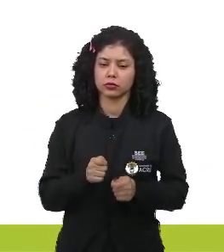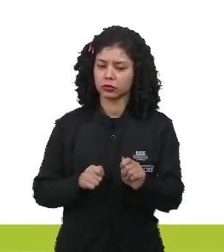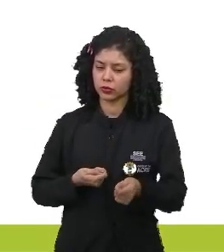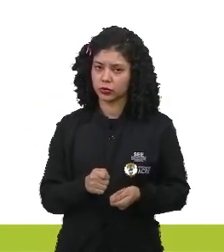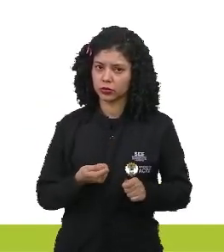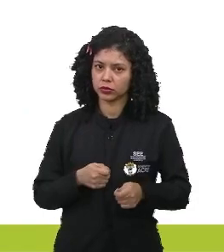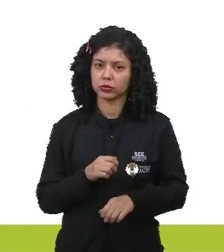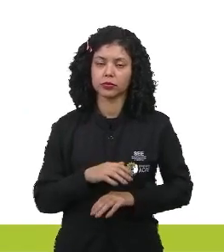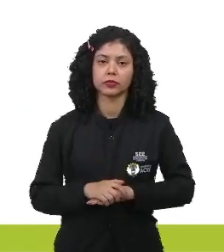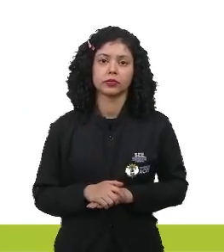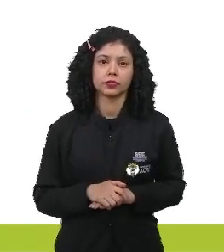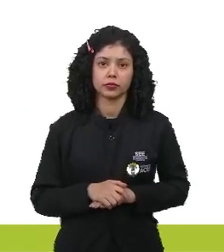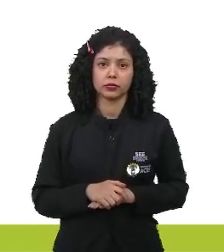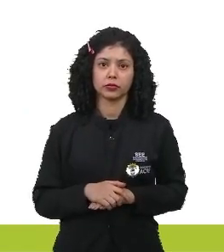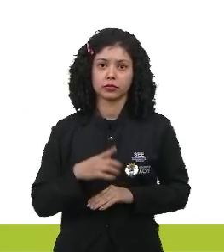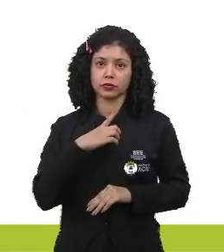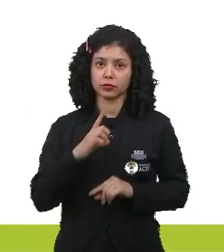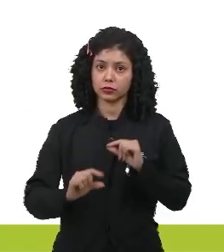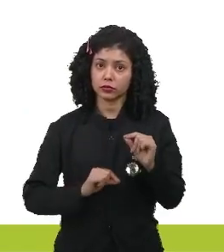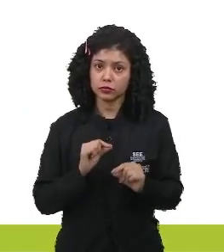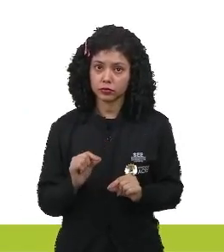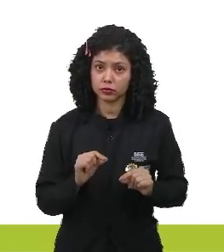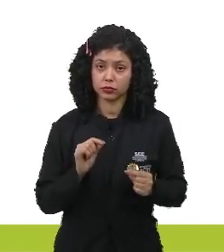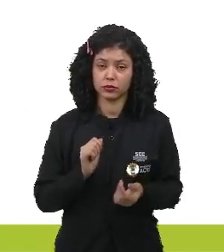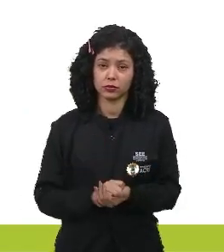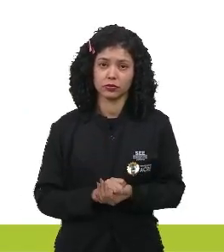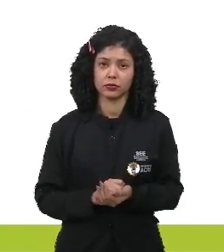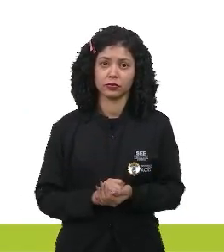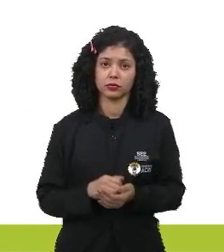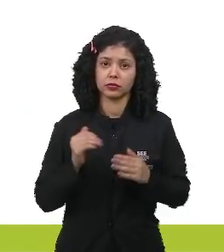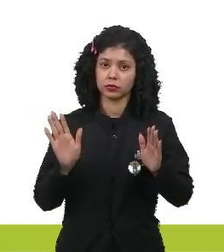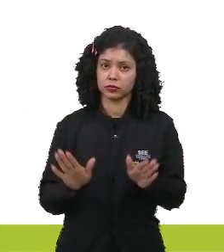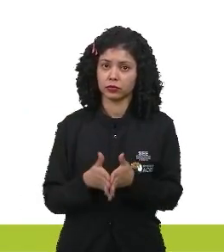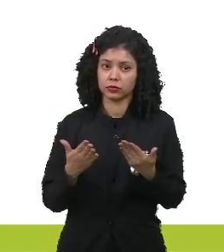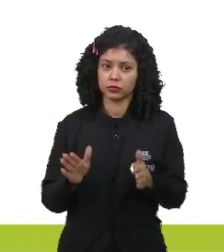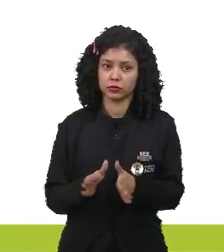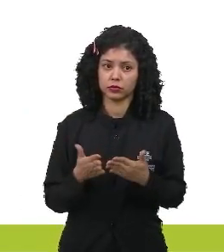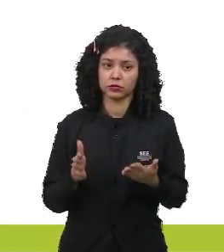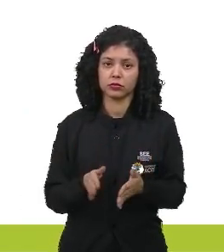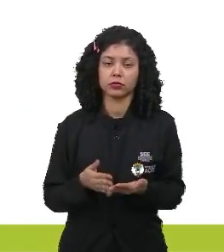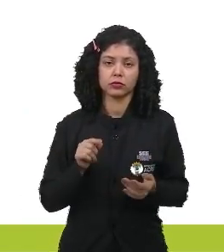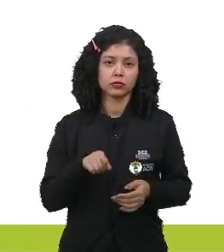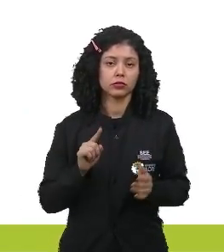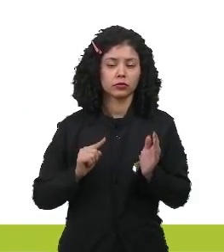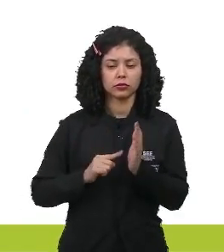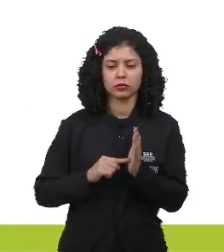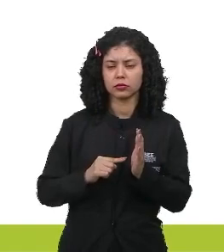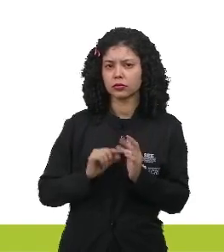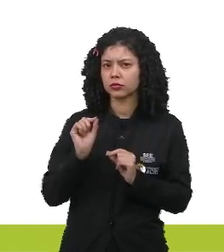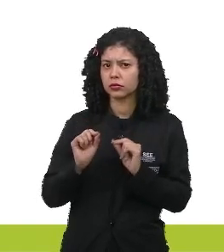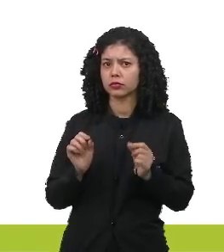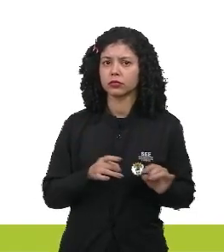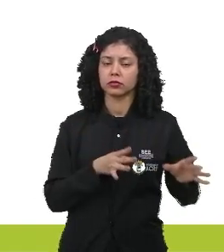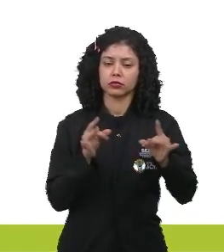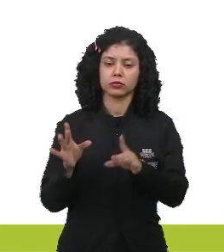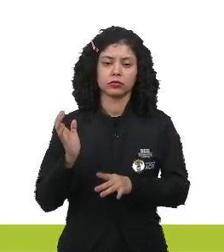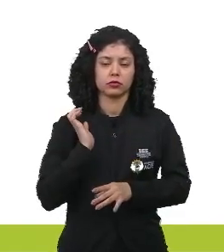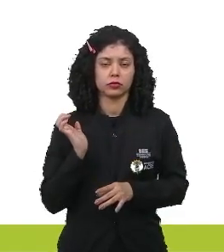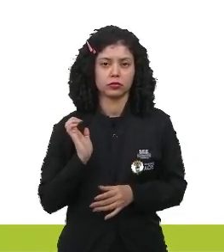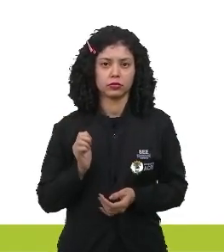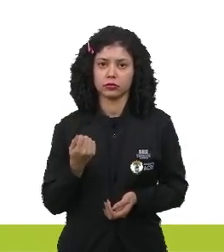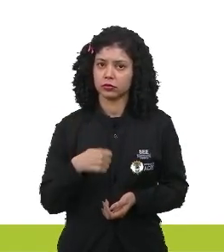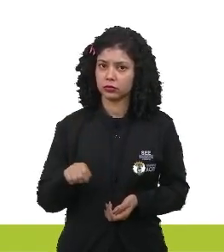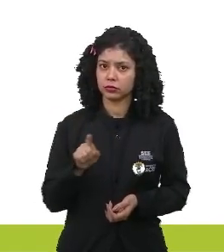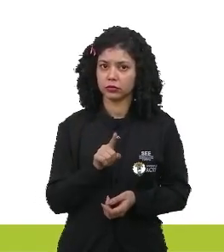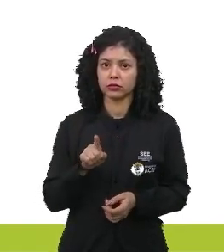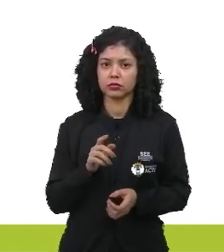sob controle então nós temos aí Ah o pobre não deve ser tão pobre a ponto que precisa se vender para um rico e um rico não